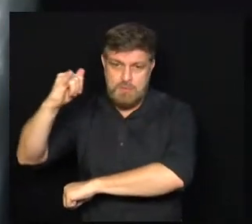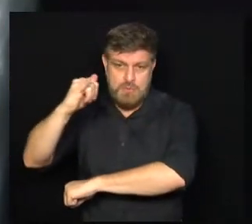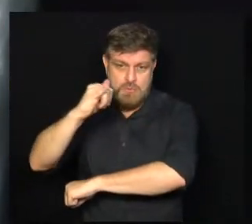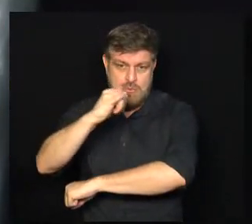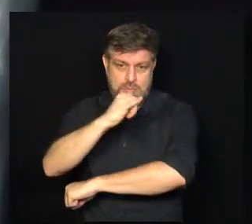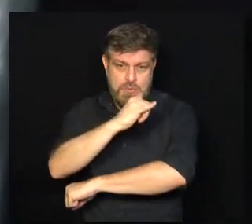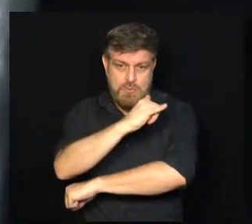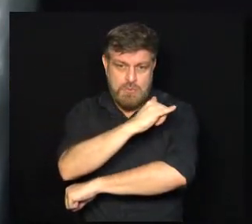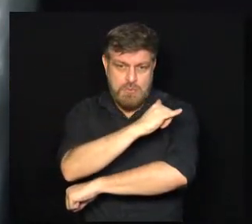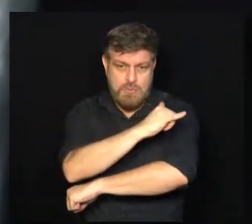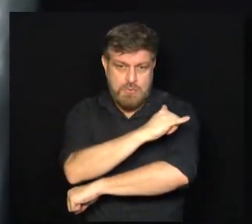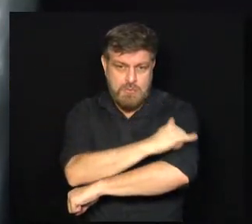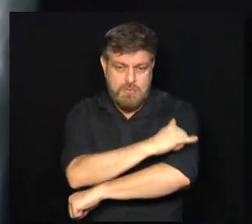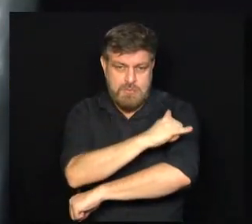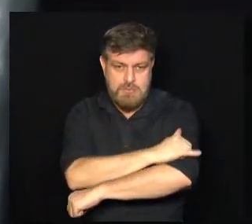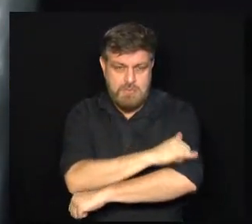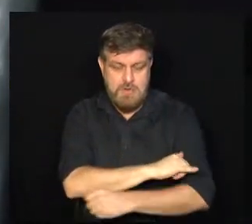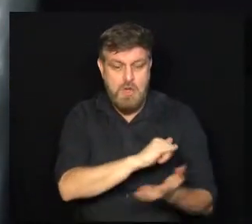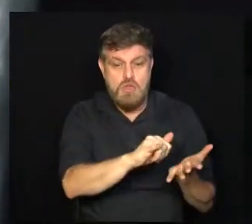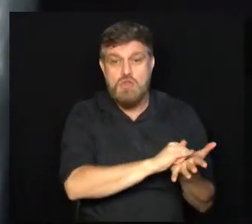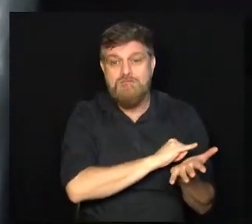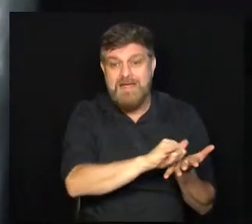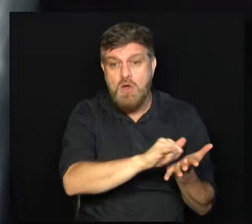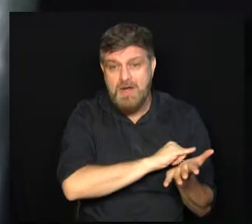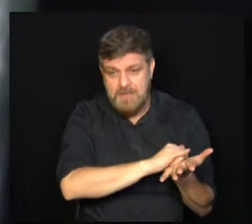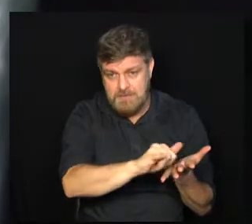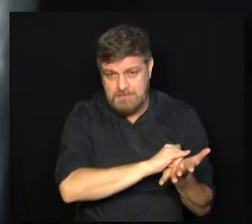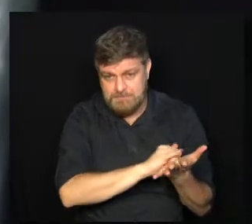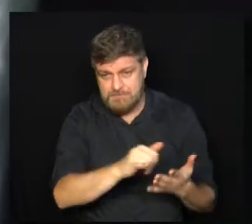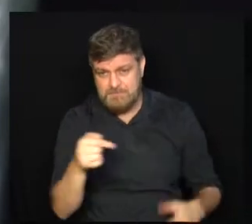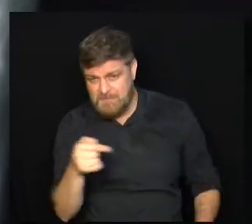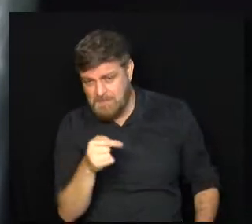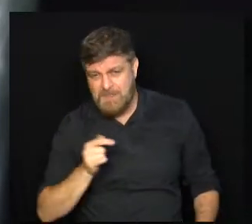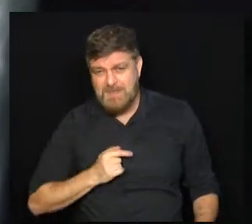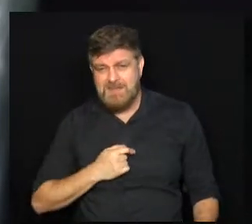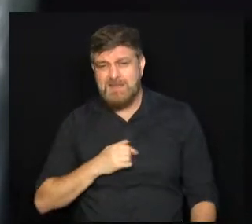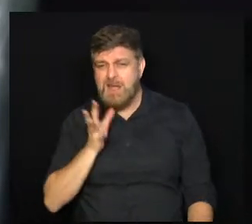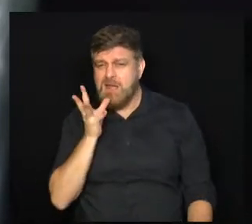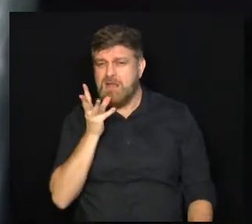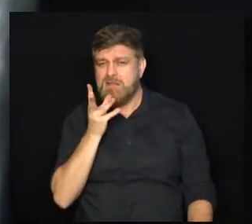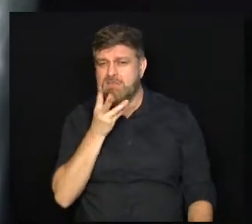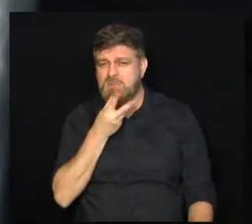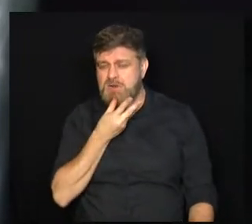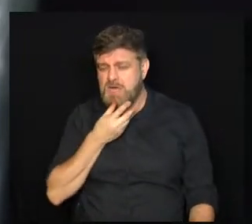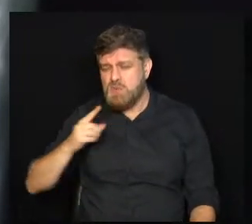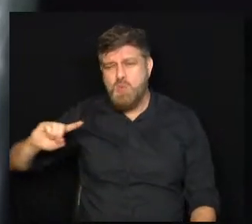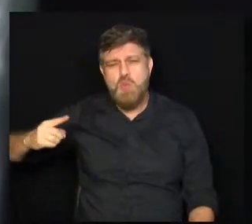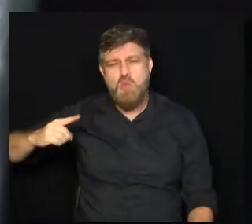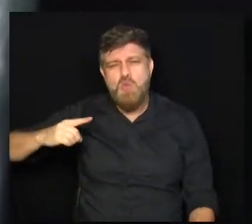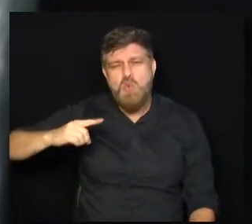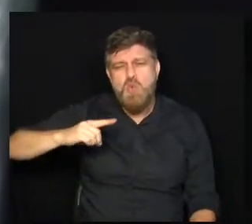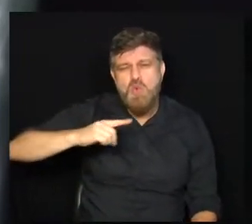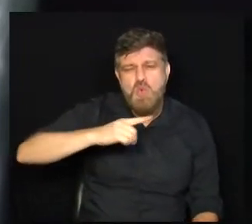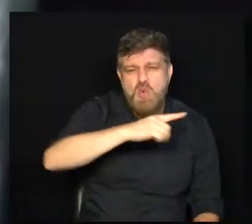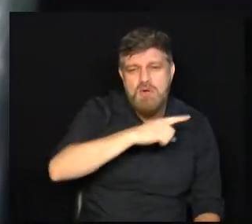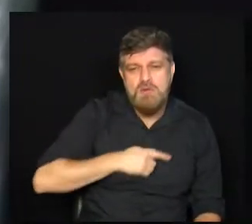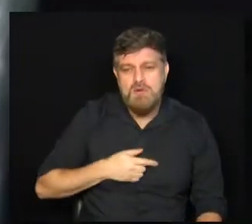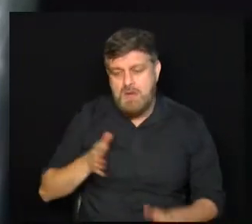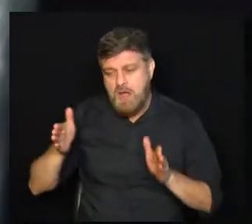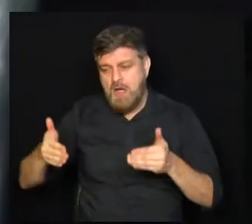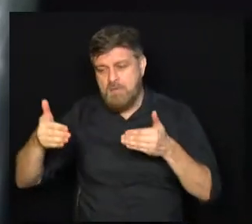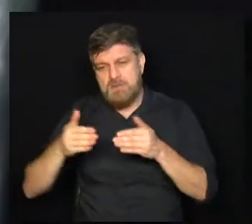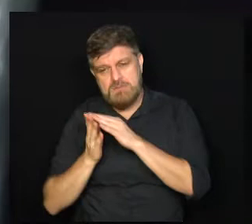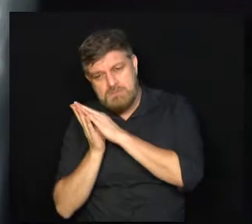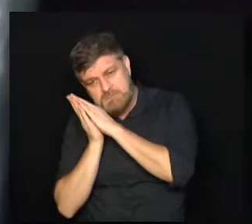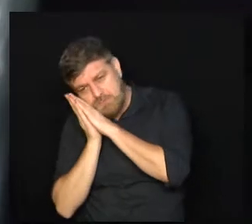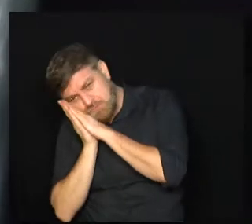York. E era um voo muito longo, então ele tinha cabines a bordo para que os passageiros dormissem, né?